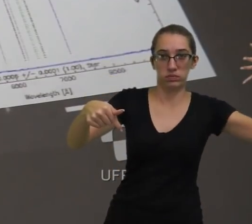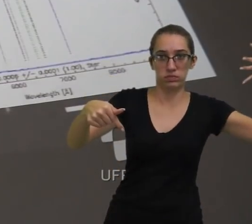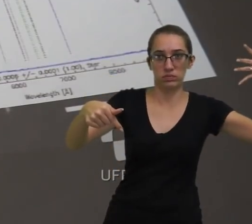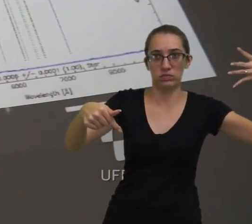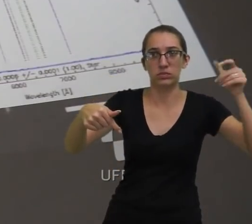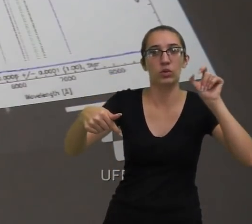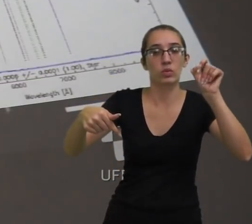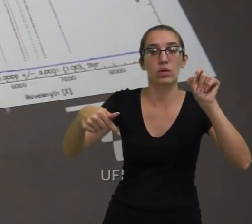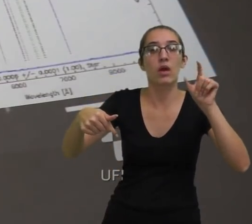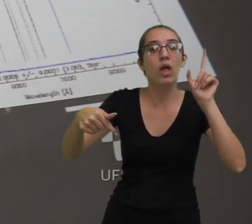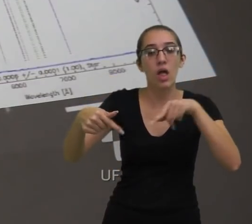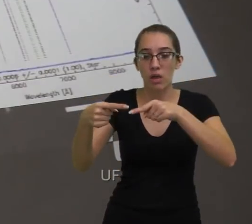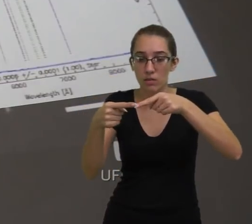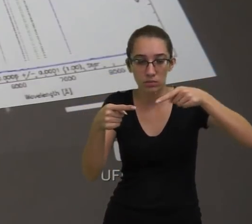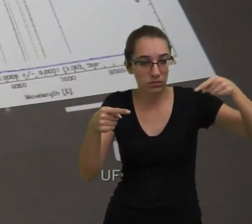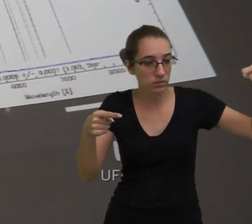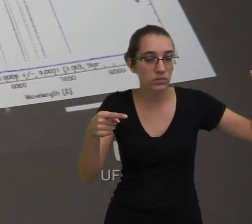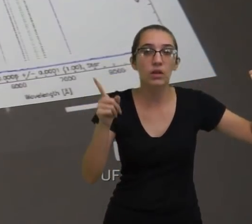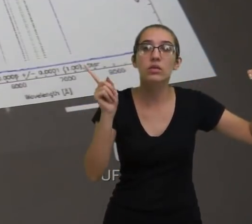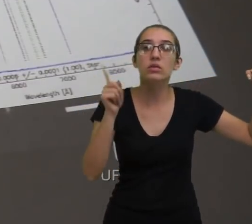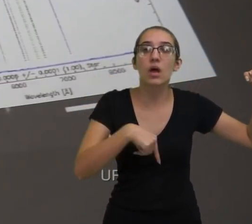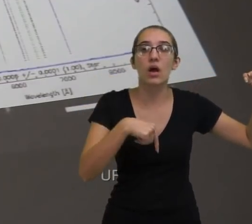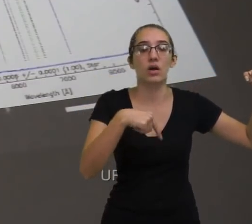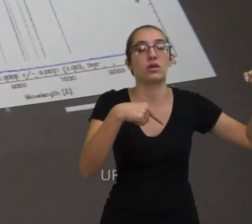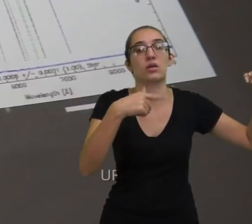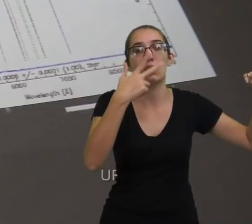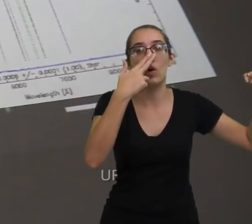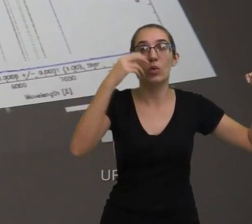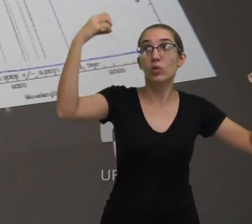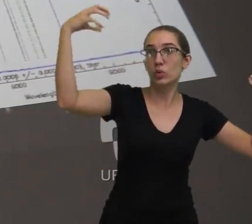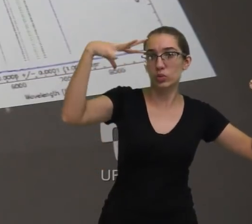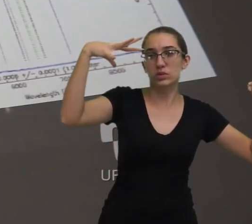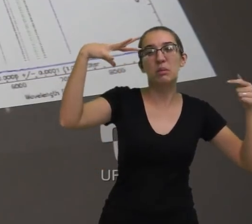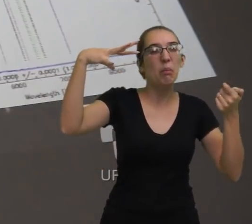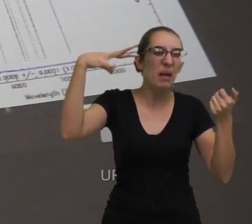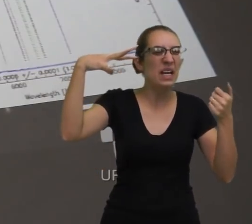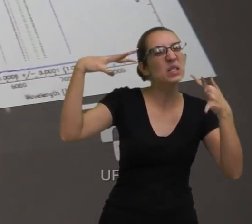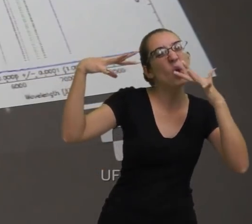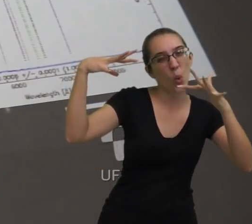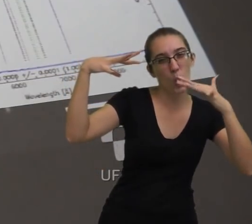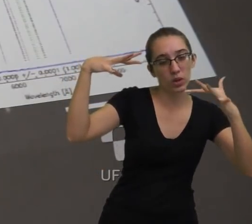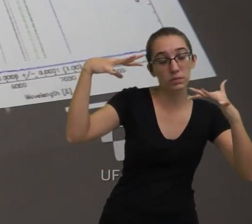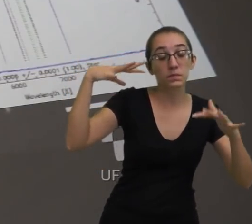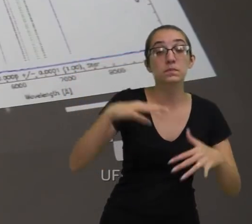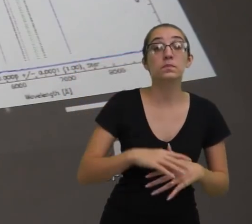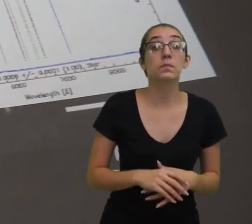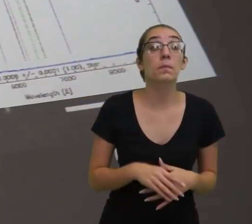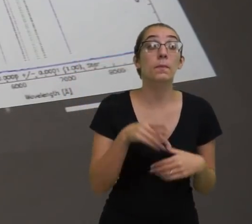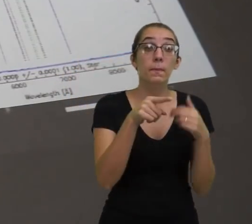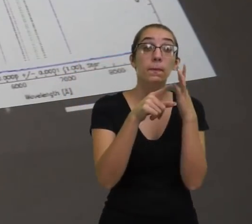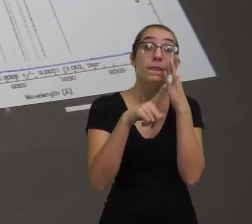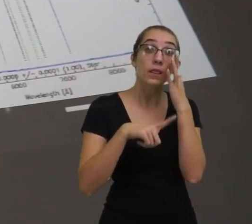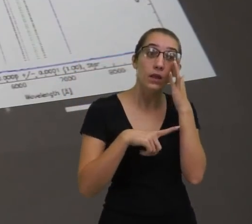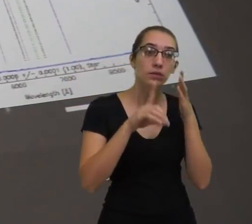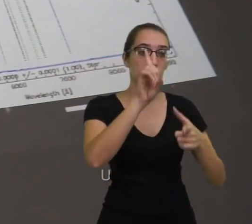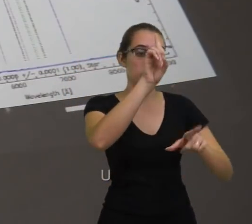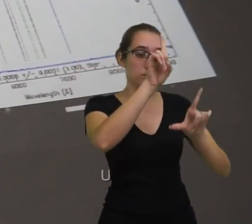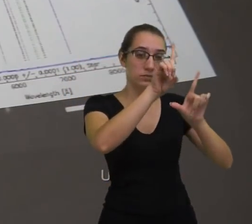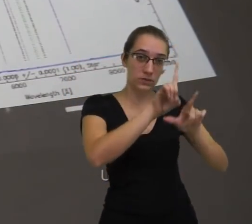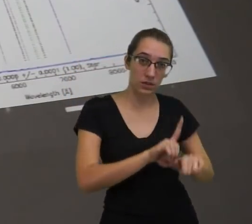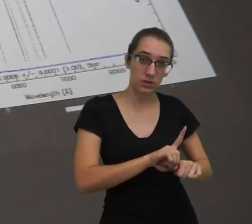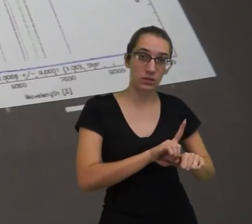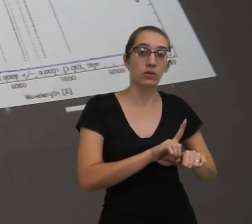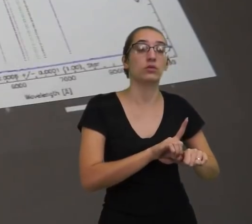tá? E aqui é a densidade de energia, o fluxo de energia, que vem em cada